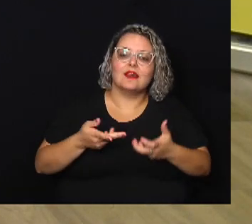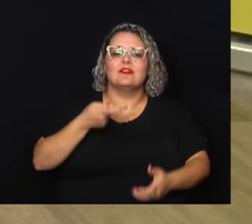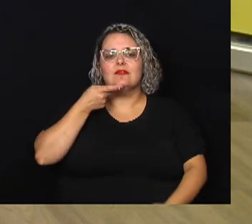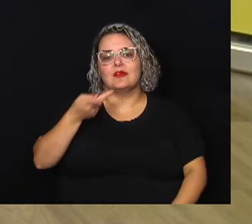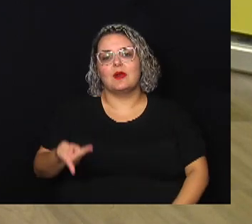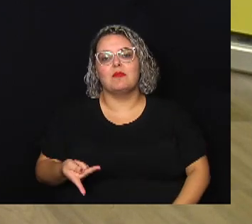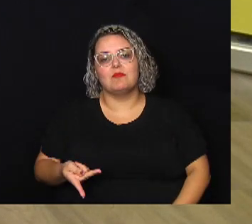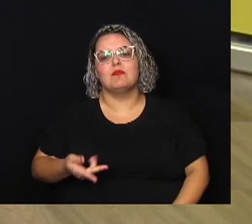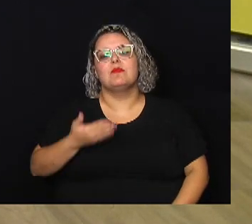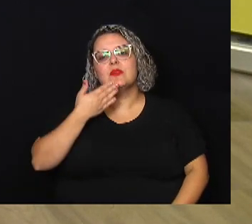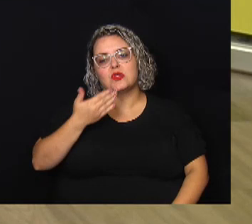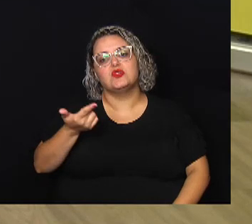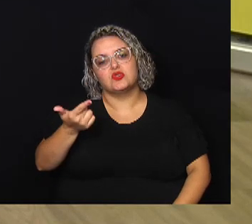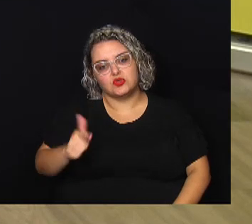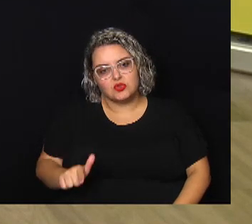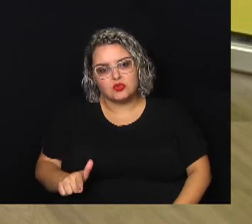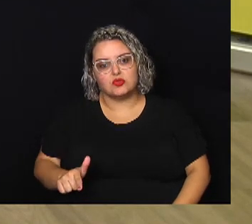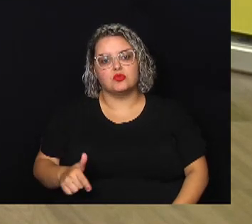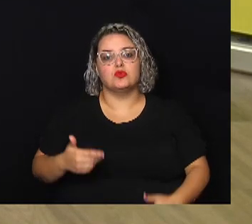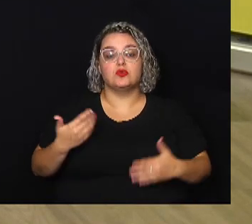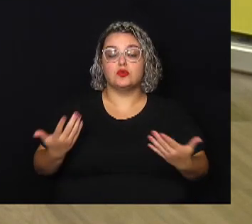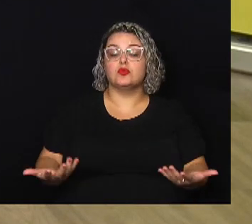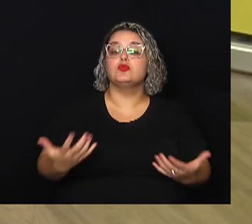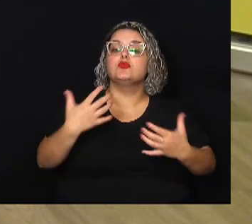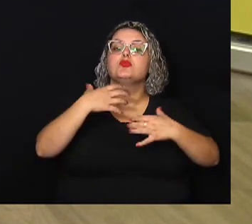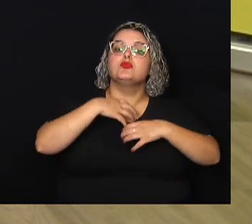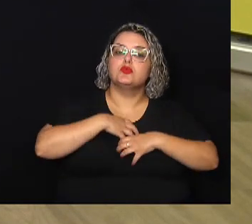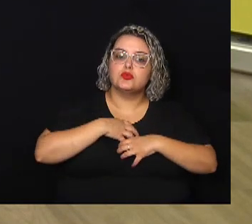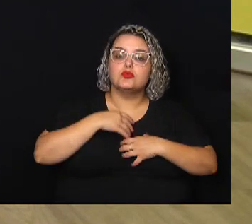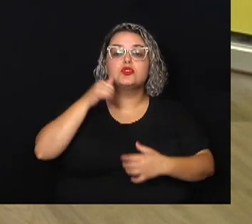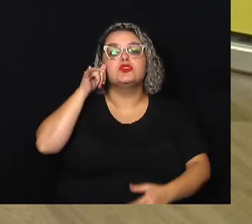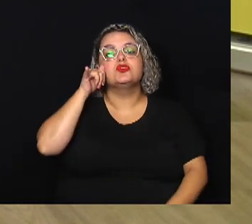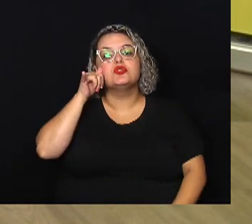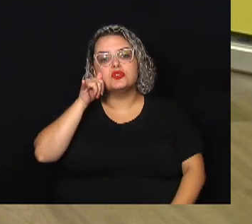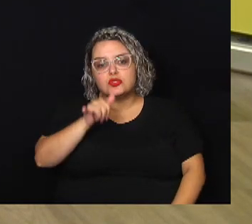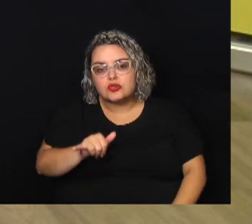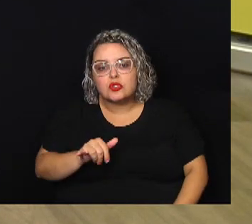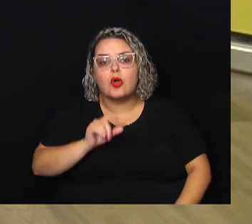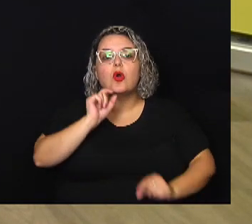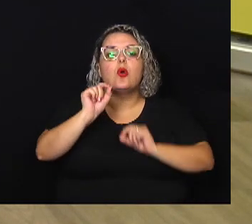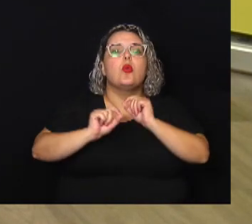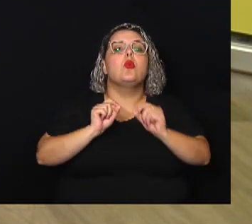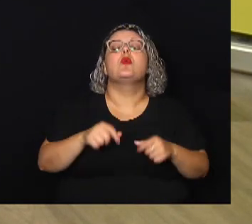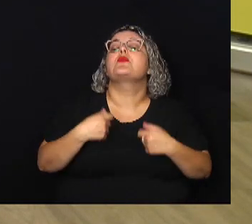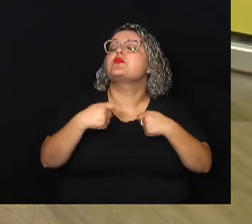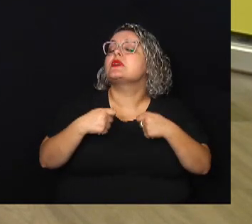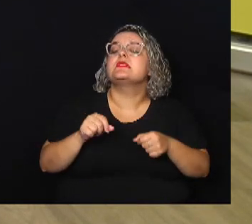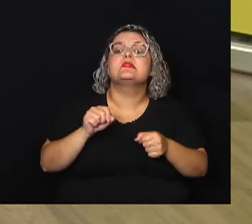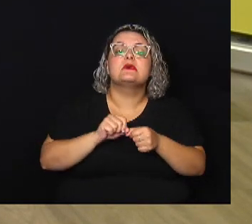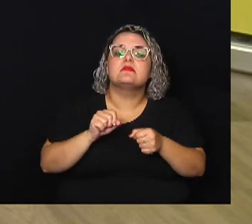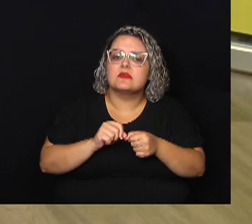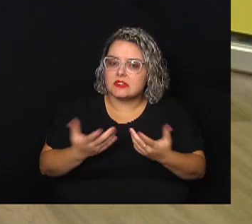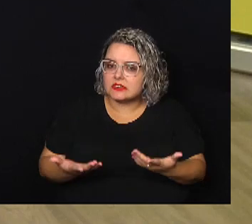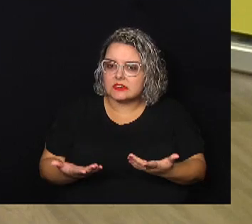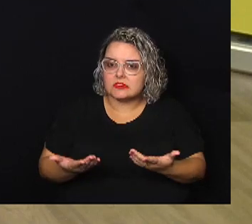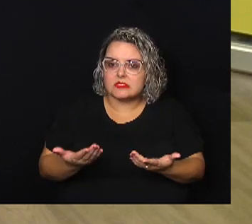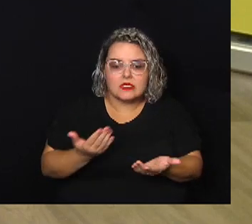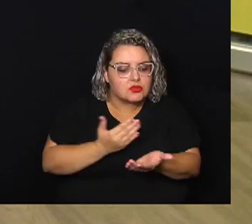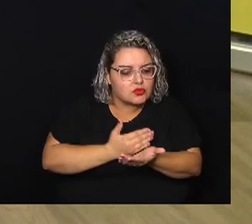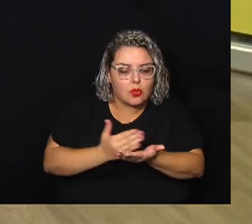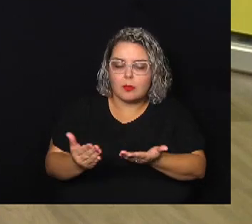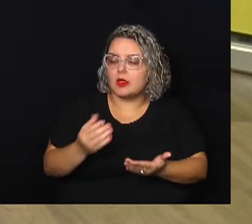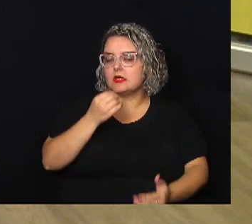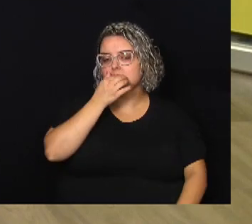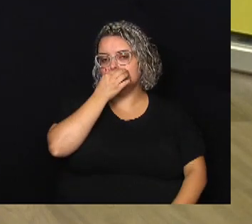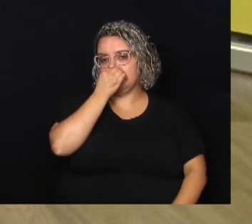senhor falar novamente, né, as formas de prevenção, o que a gente precisa fazer aí desde cedo, doutor?